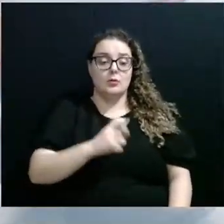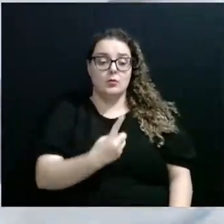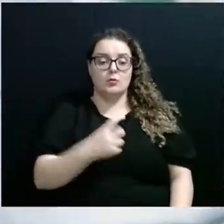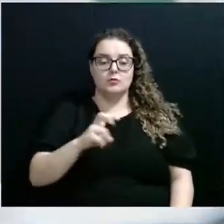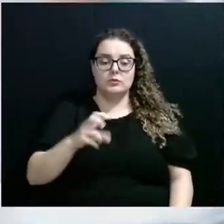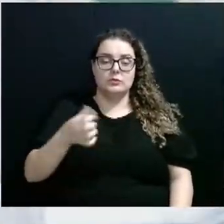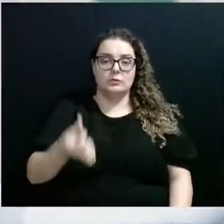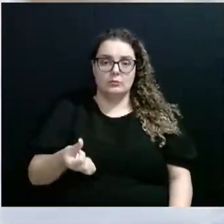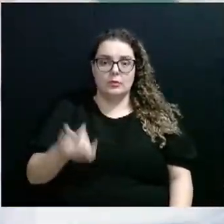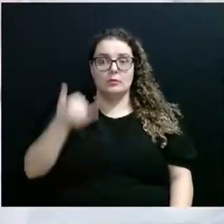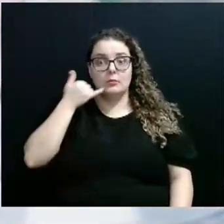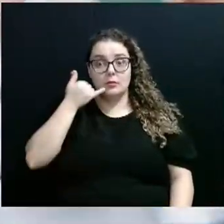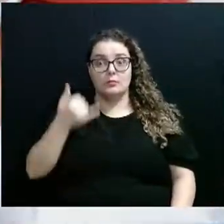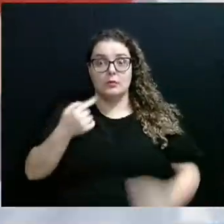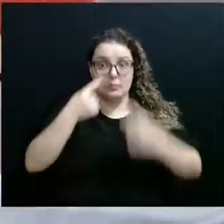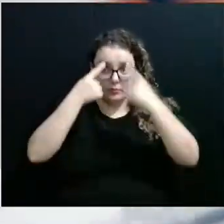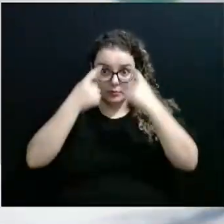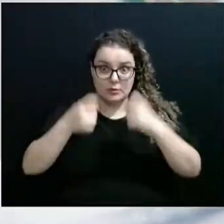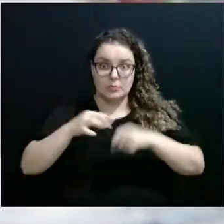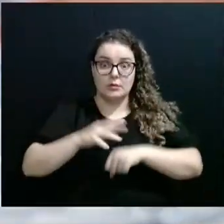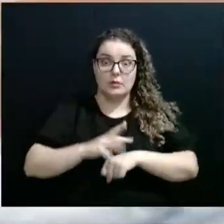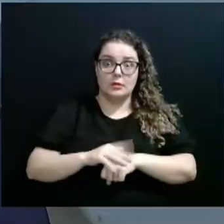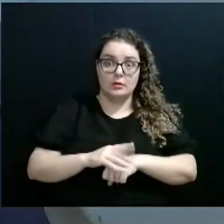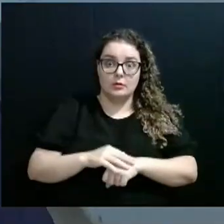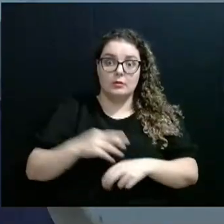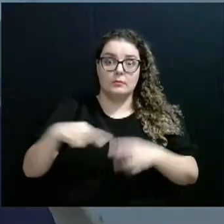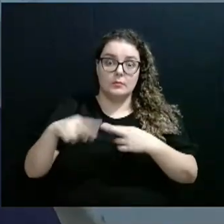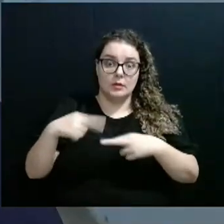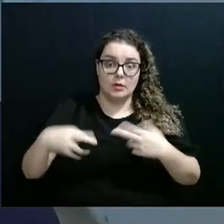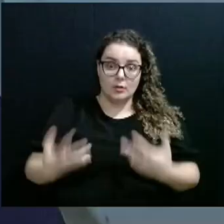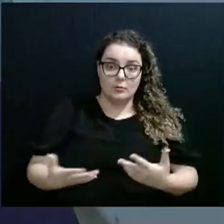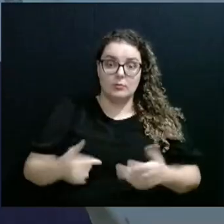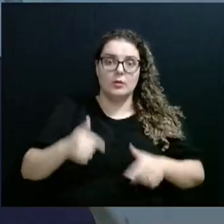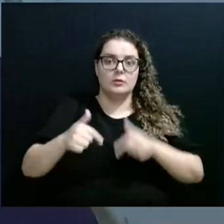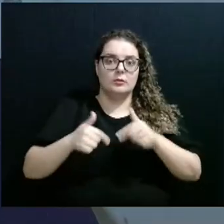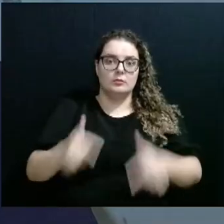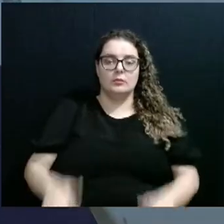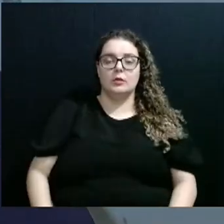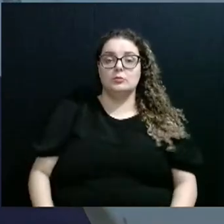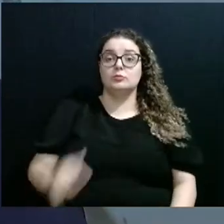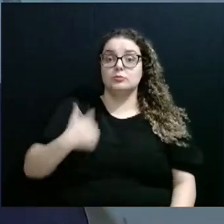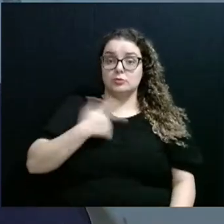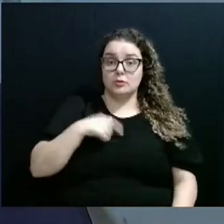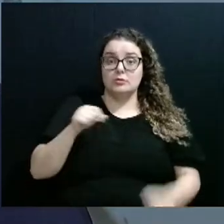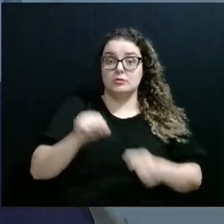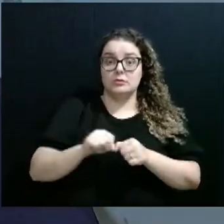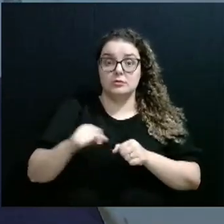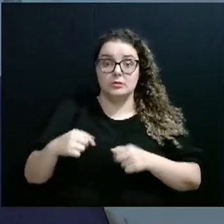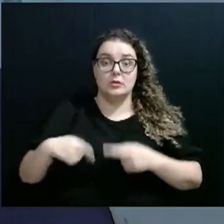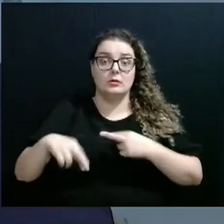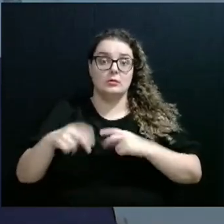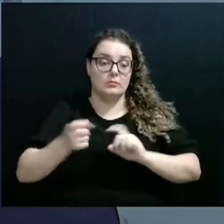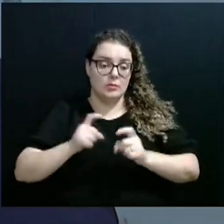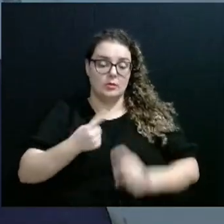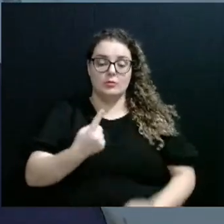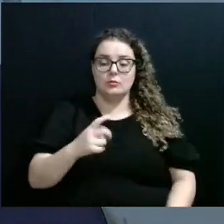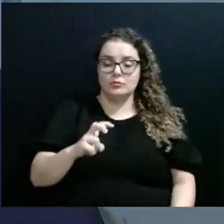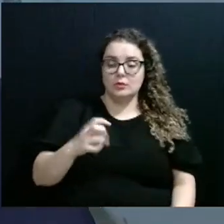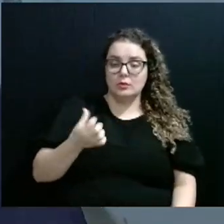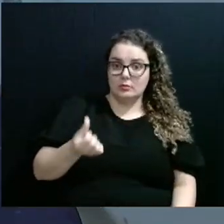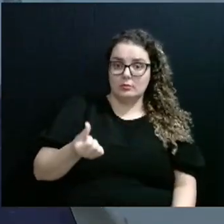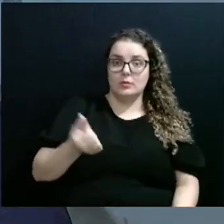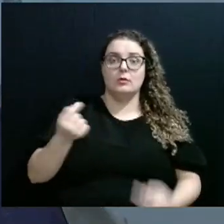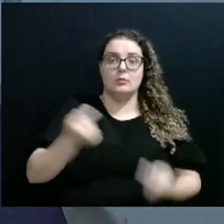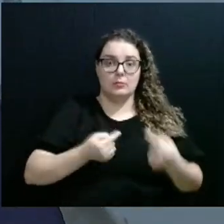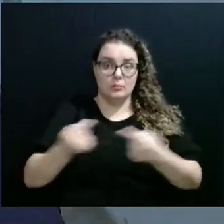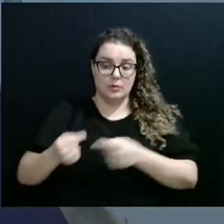violência e adoecimento relacionados ao trabalho. Nós fizemos uma reunião com o 156 para debater os canais de denúncia